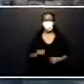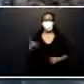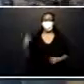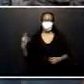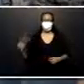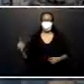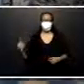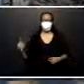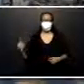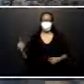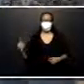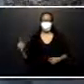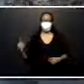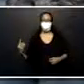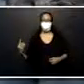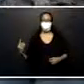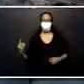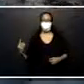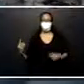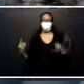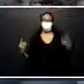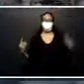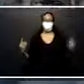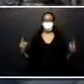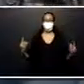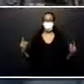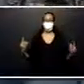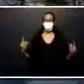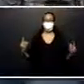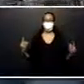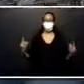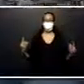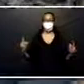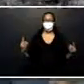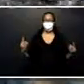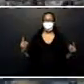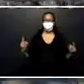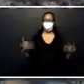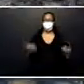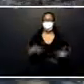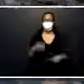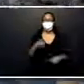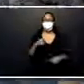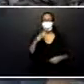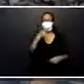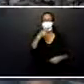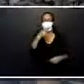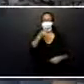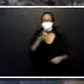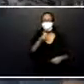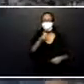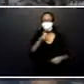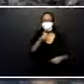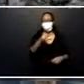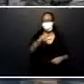ele argumenta, ele utiliza a fala, né, o argumento de autoridade